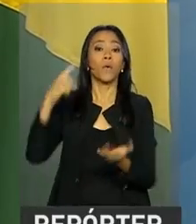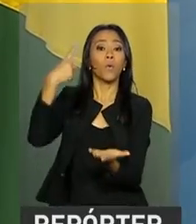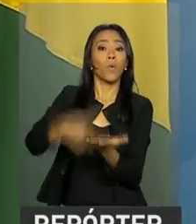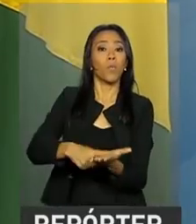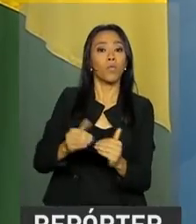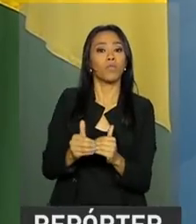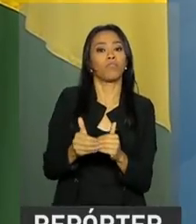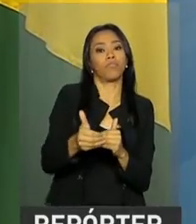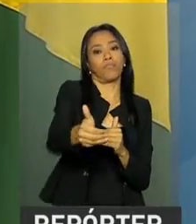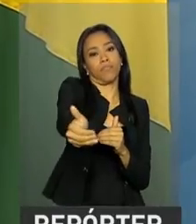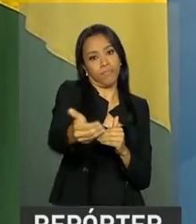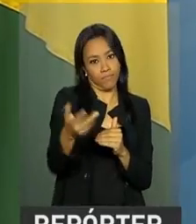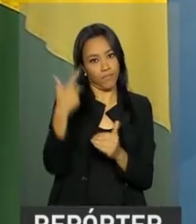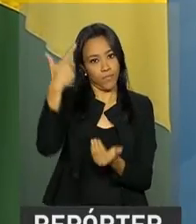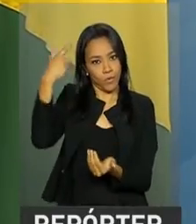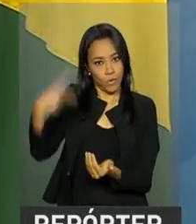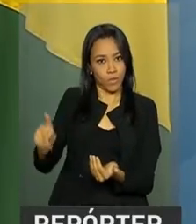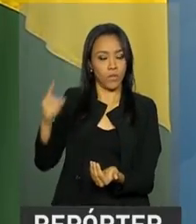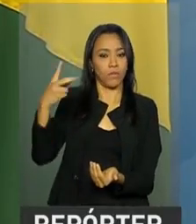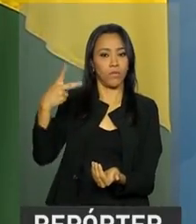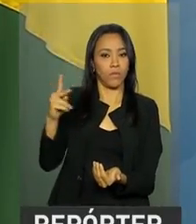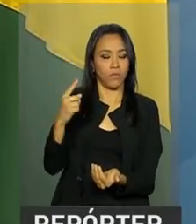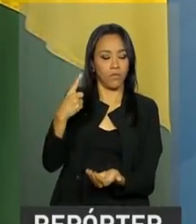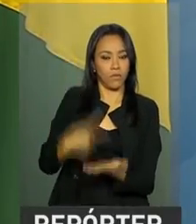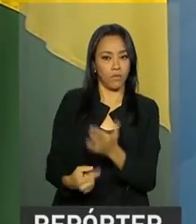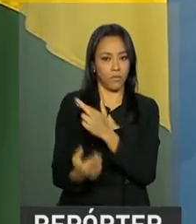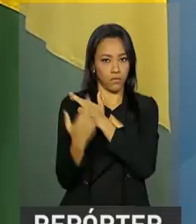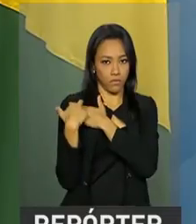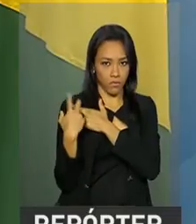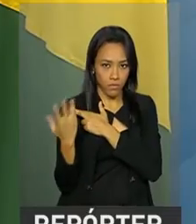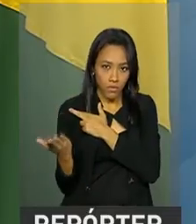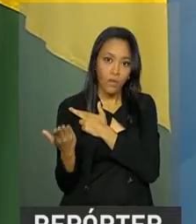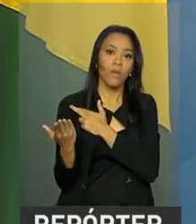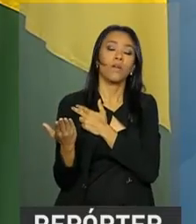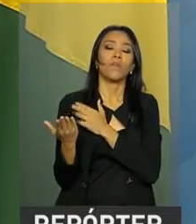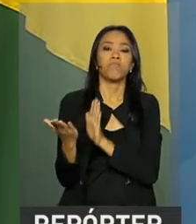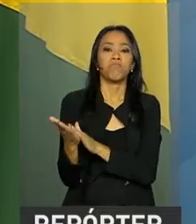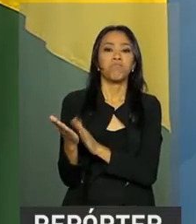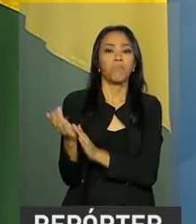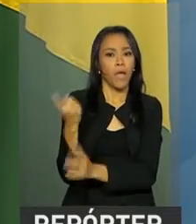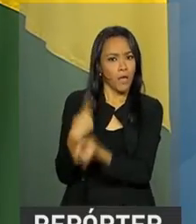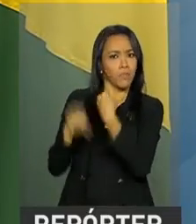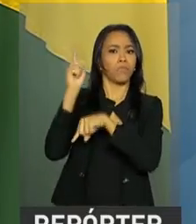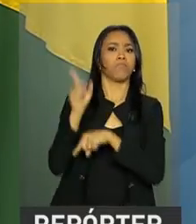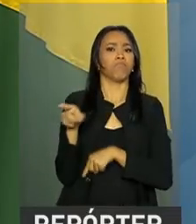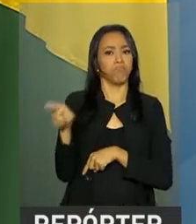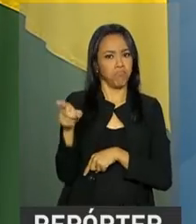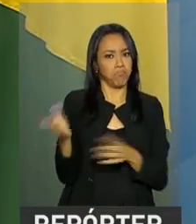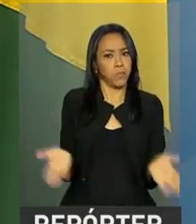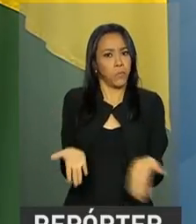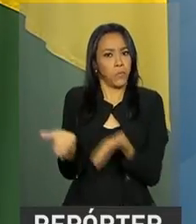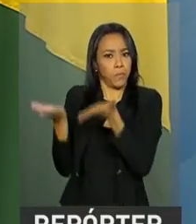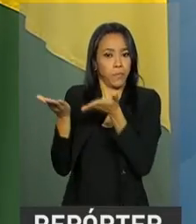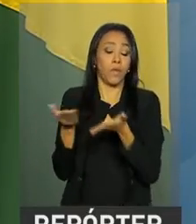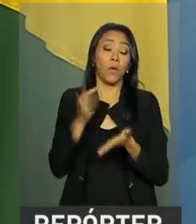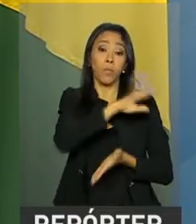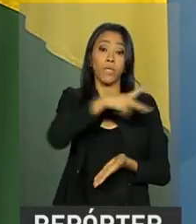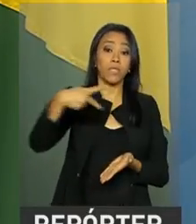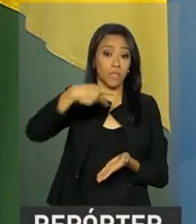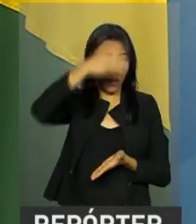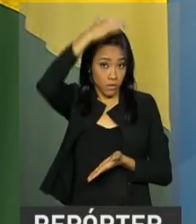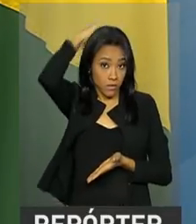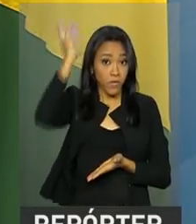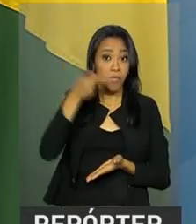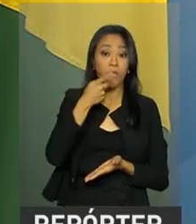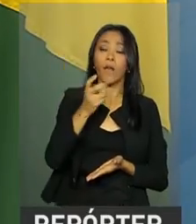sob sua responsabilidade a desejar neste em sua missão o presidente michel temer expressa destes